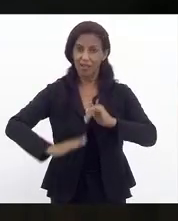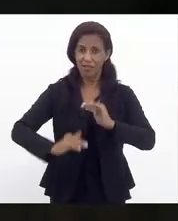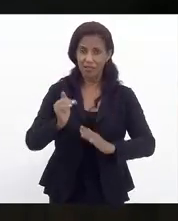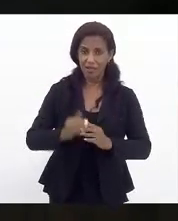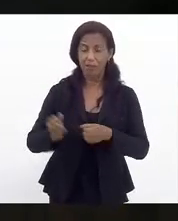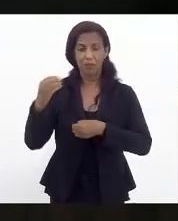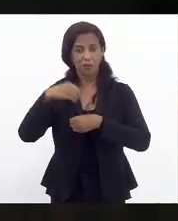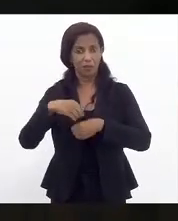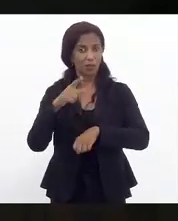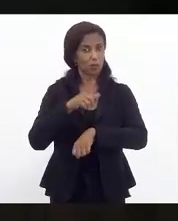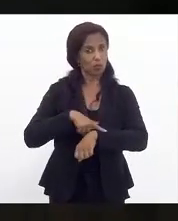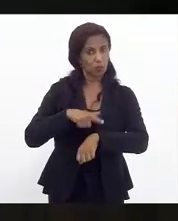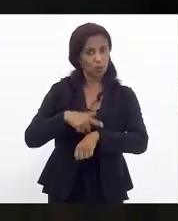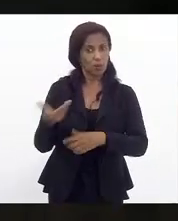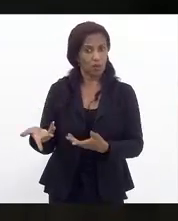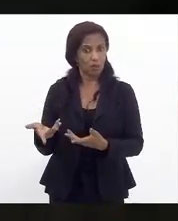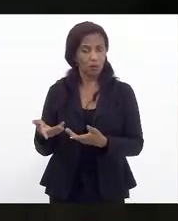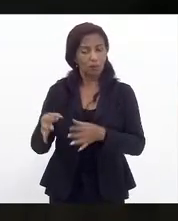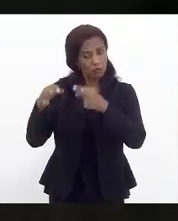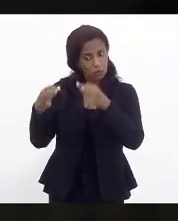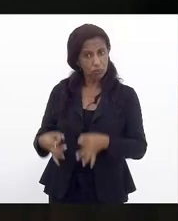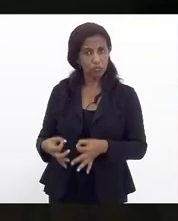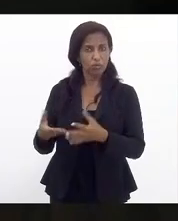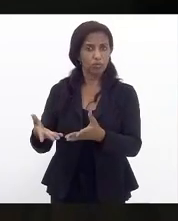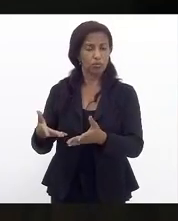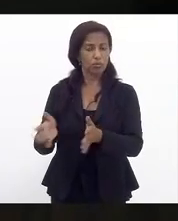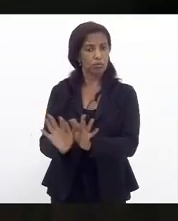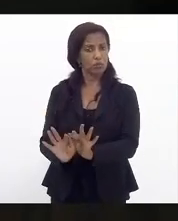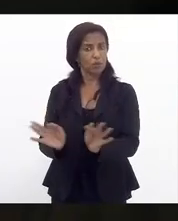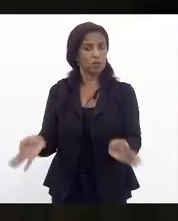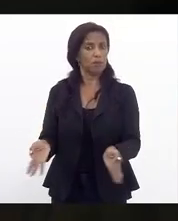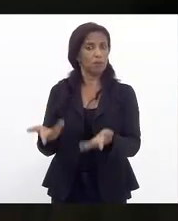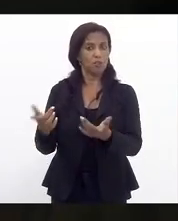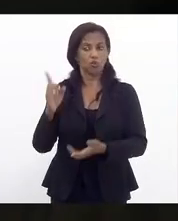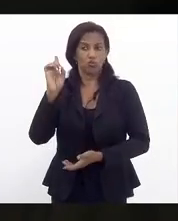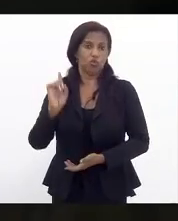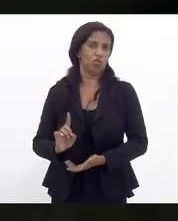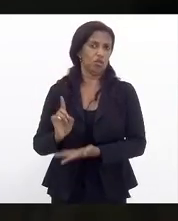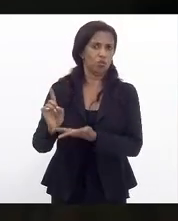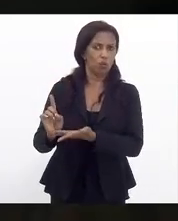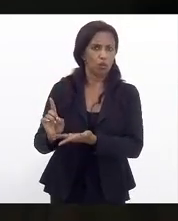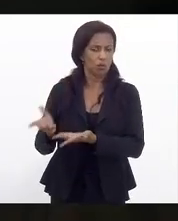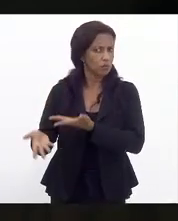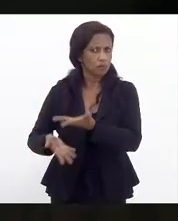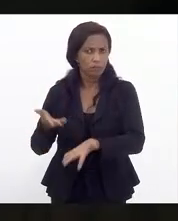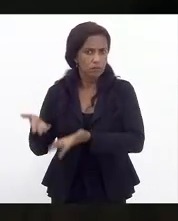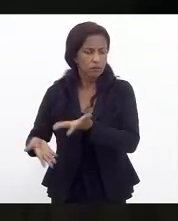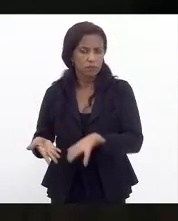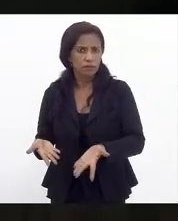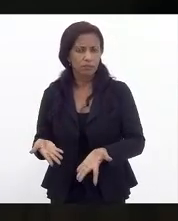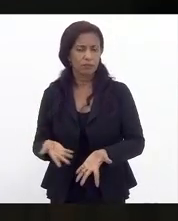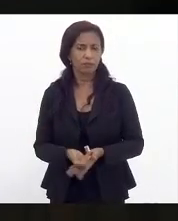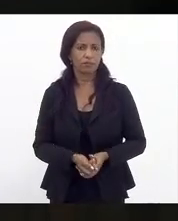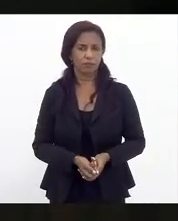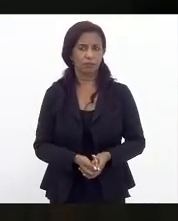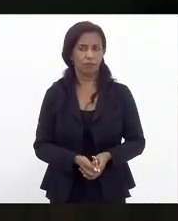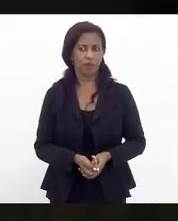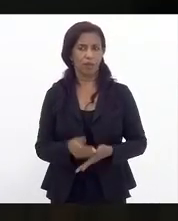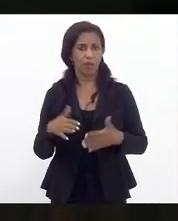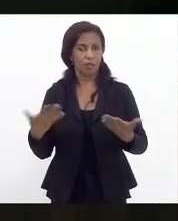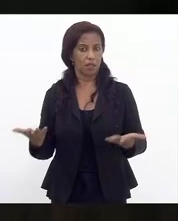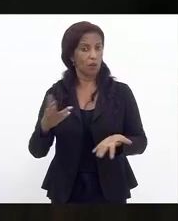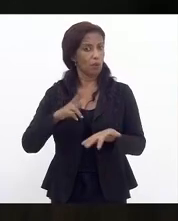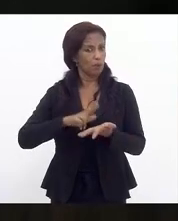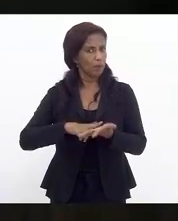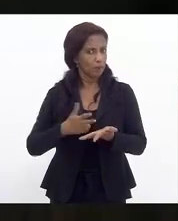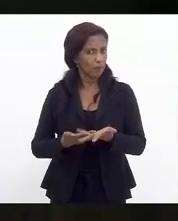capacitou dentro daquele tempo faz de hoje e não simplesmente é um jogo de um diretor não não se trata disso então assim é